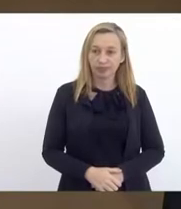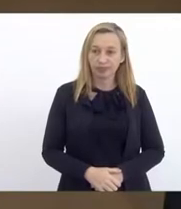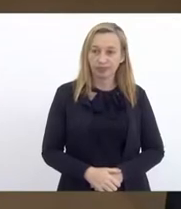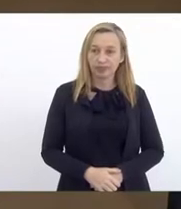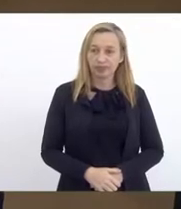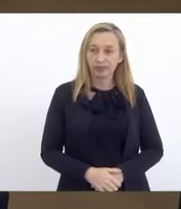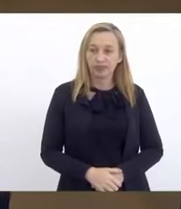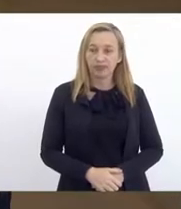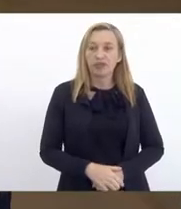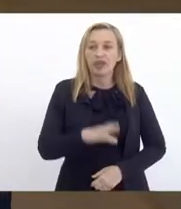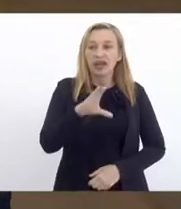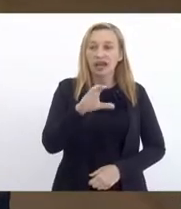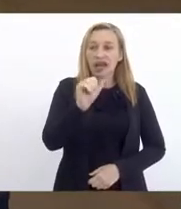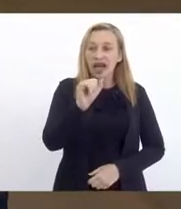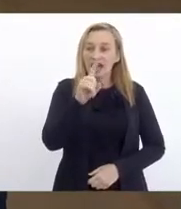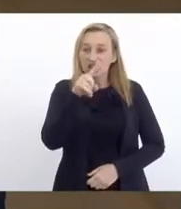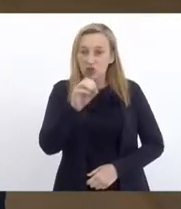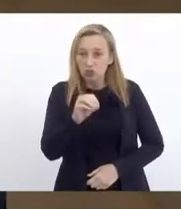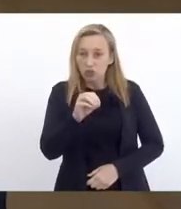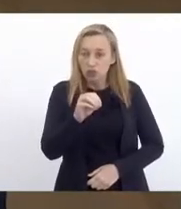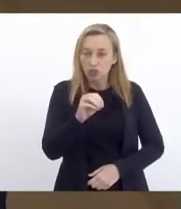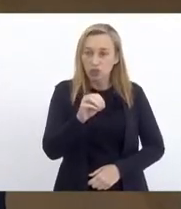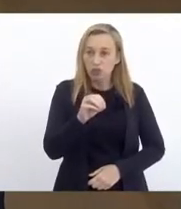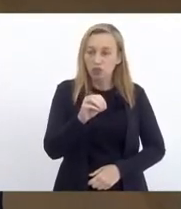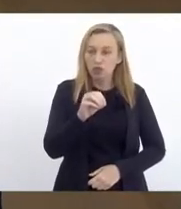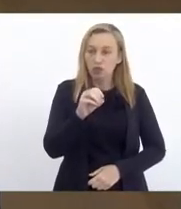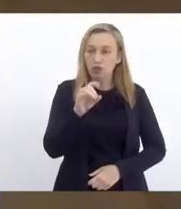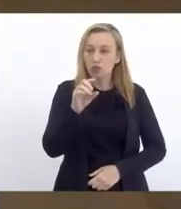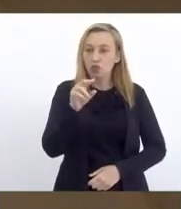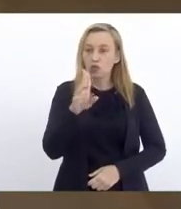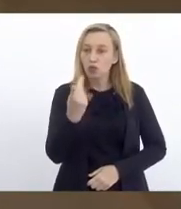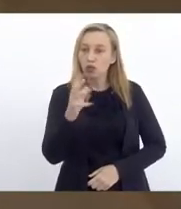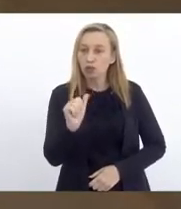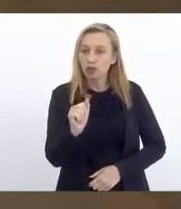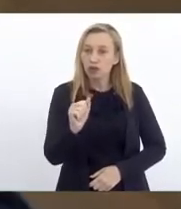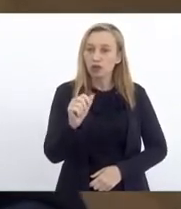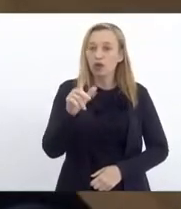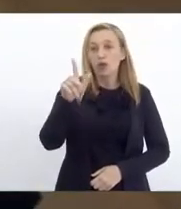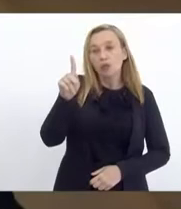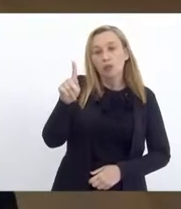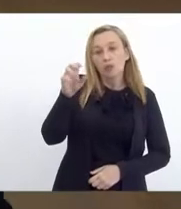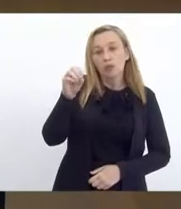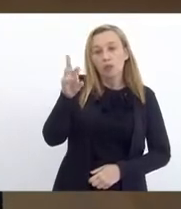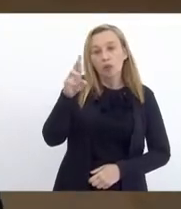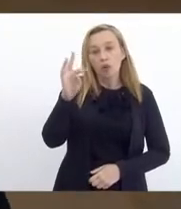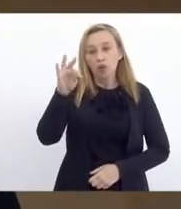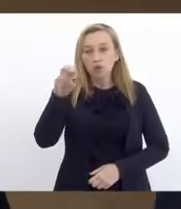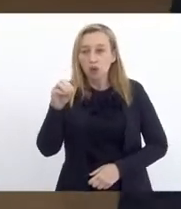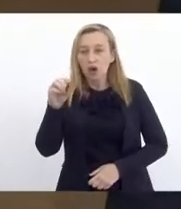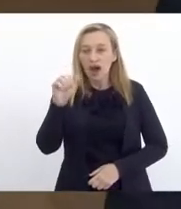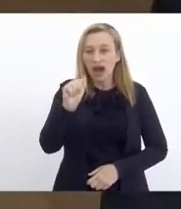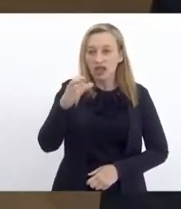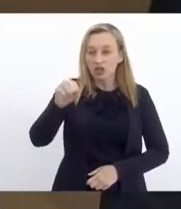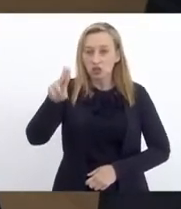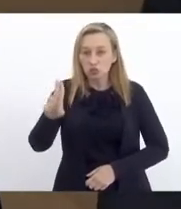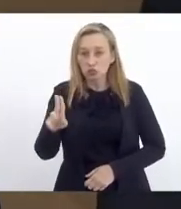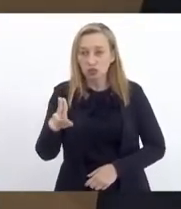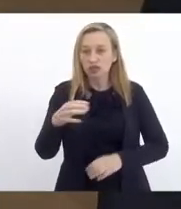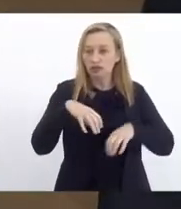para o Caio Cunha. Ele é Relações Institucionais do Porto do Açu. Ele está também virtualmente